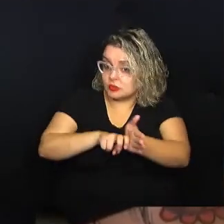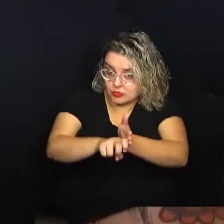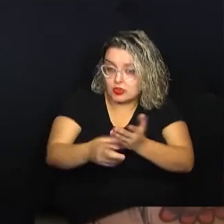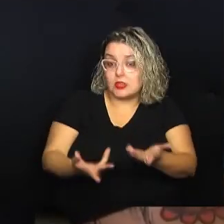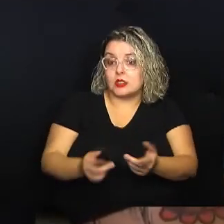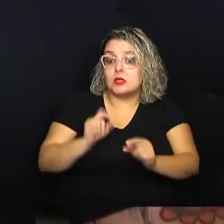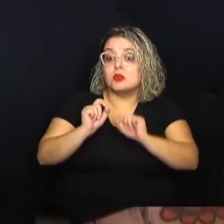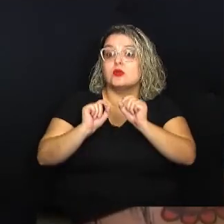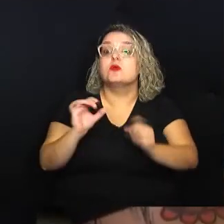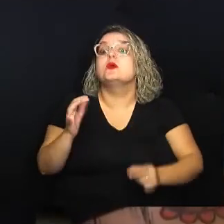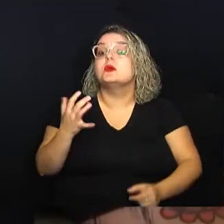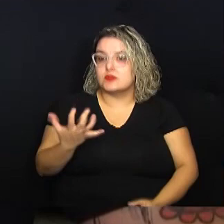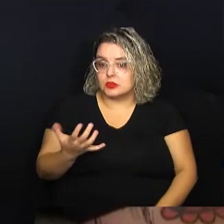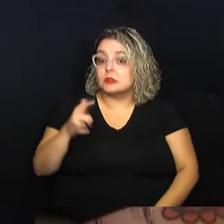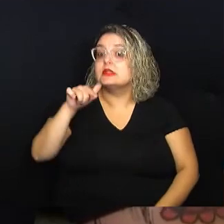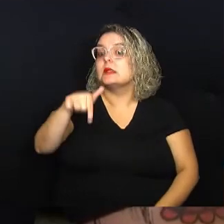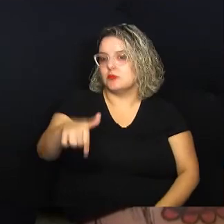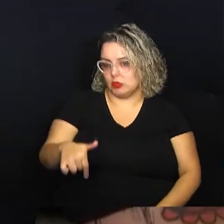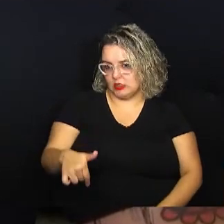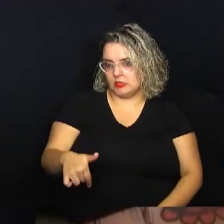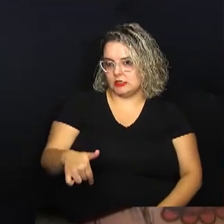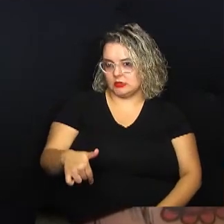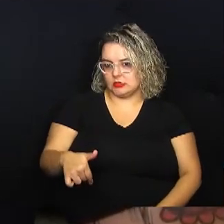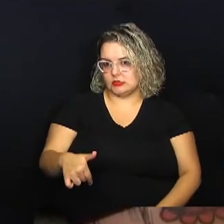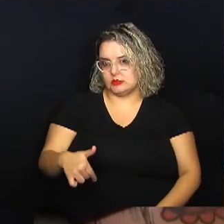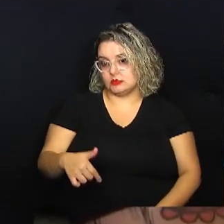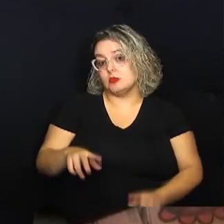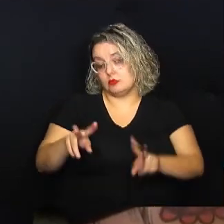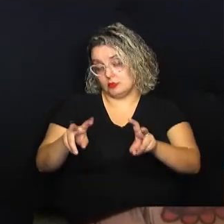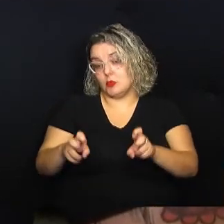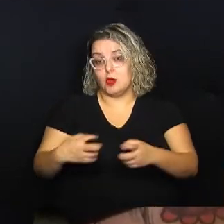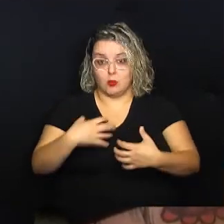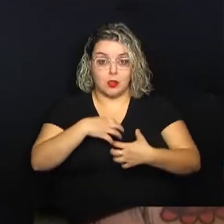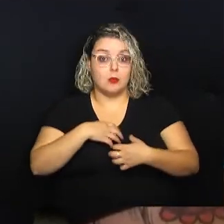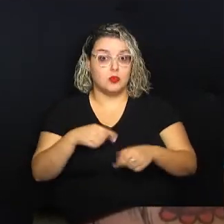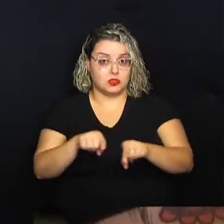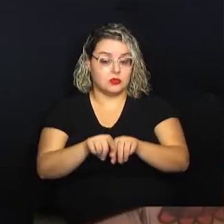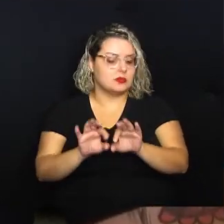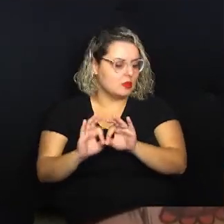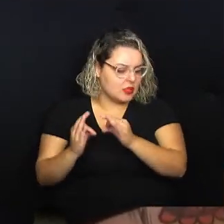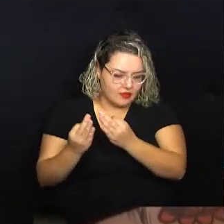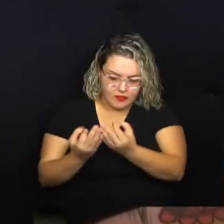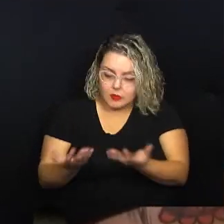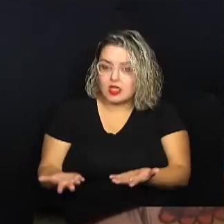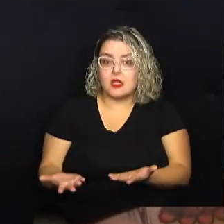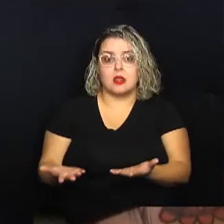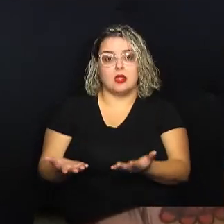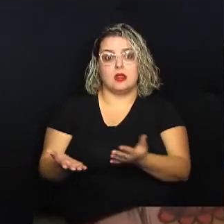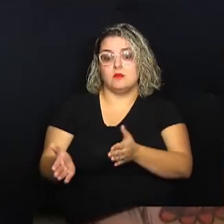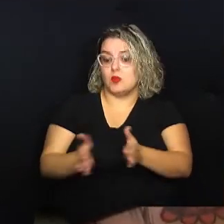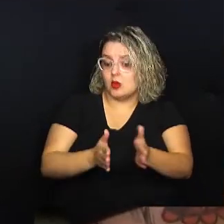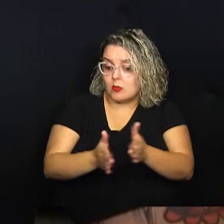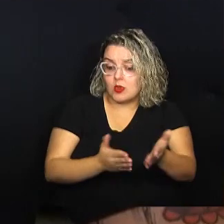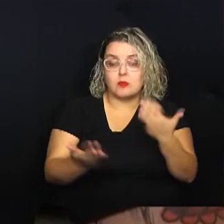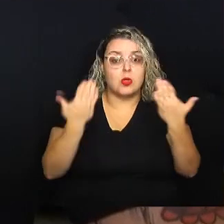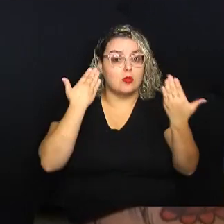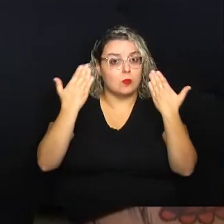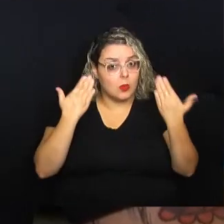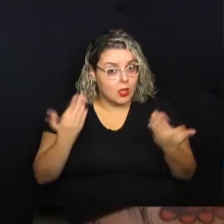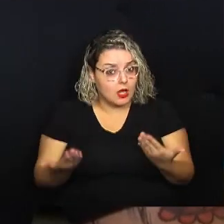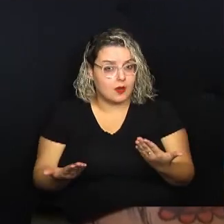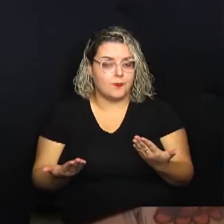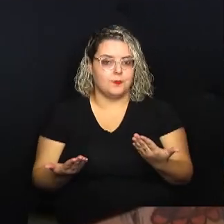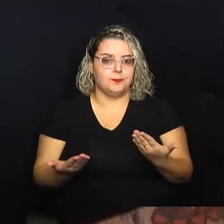que acontece após isso. Sobre a questão emocional também dos seus familiares, eles passando por atendimento psicológico,